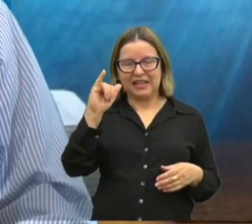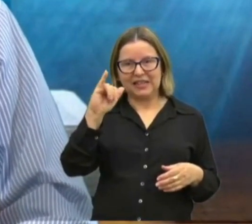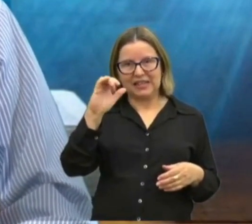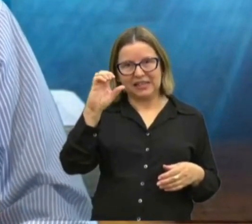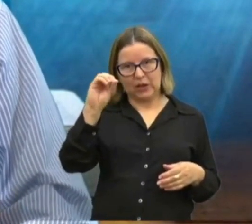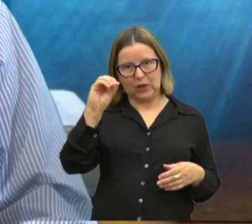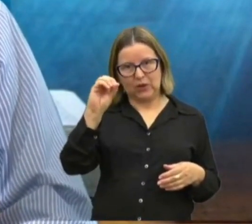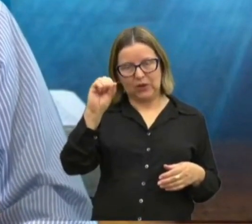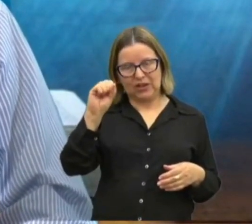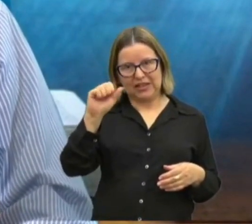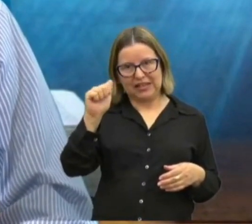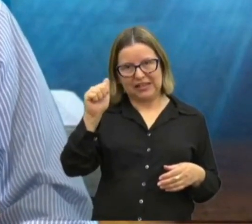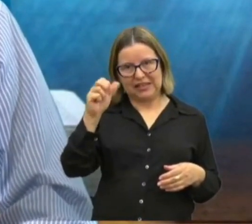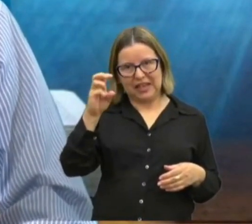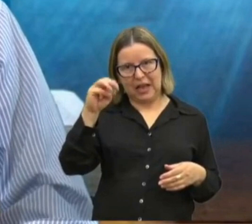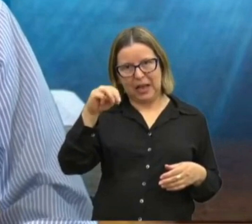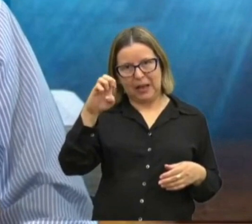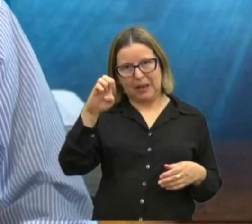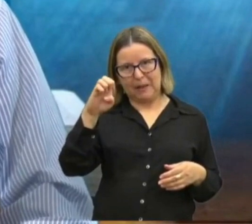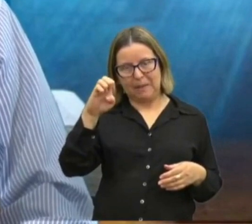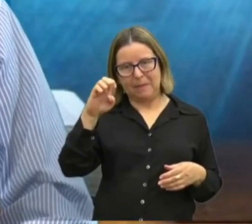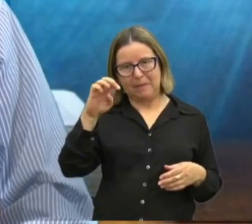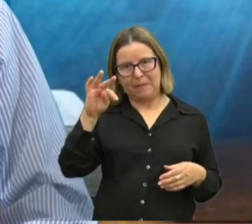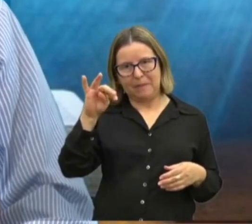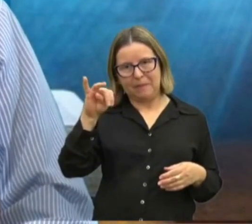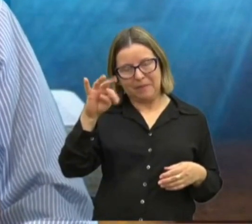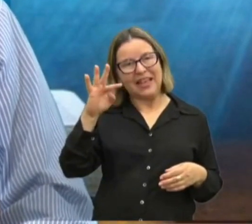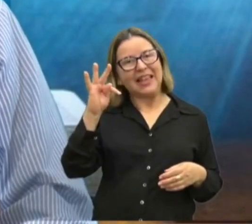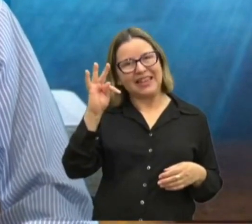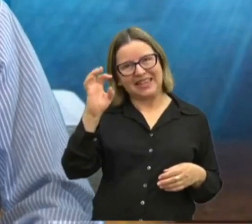da declaração quanto à segunda, ou seja,